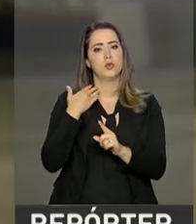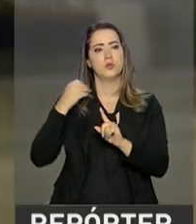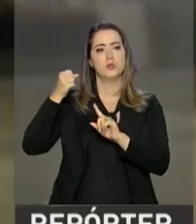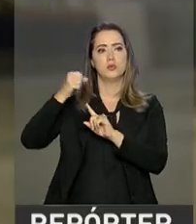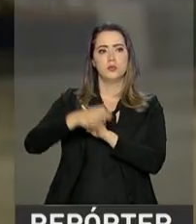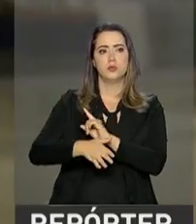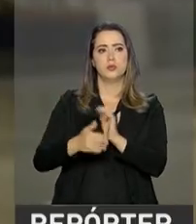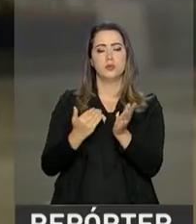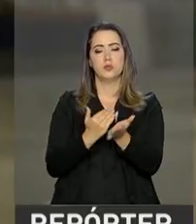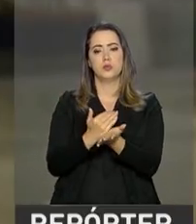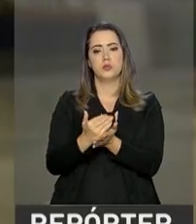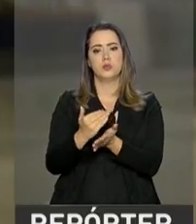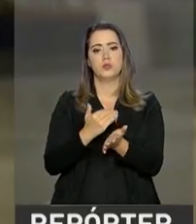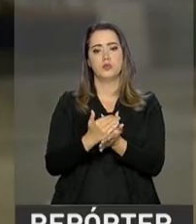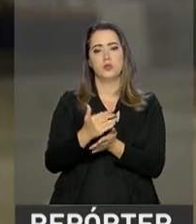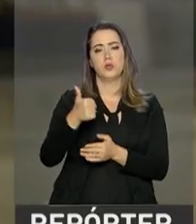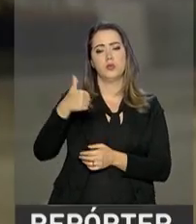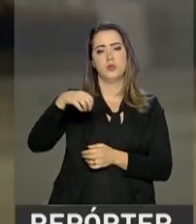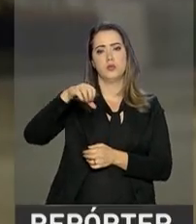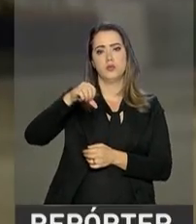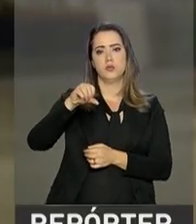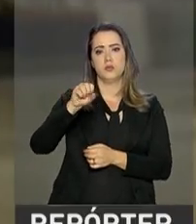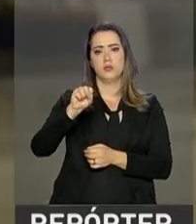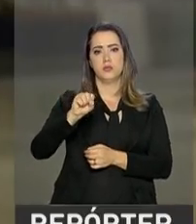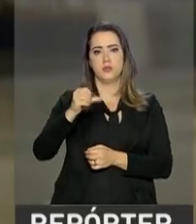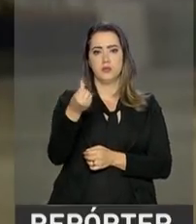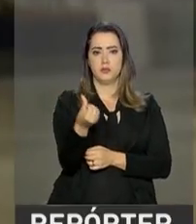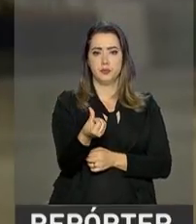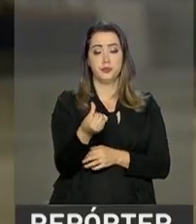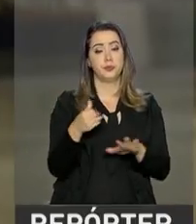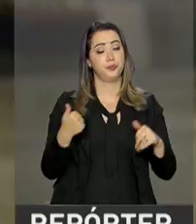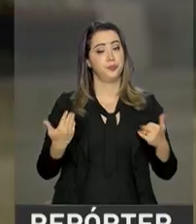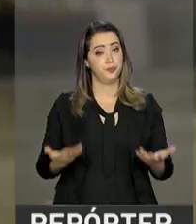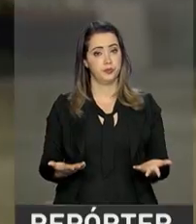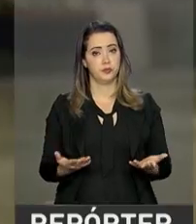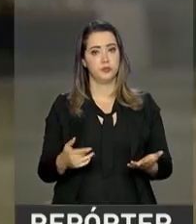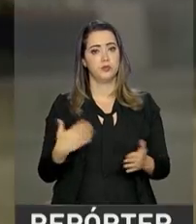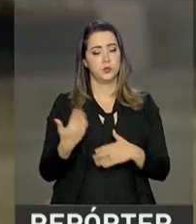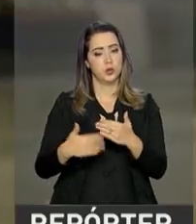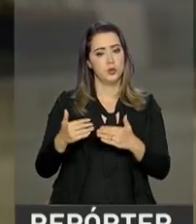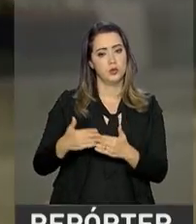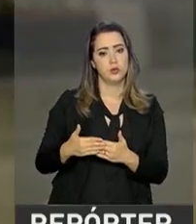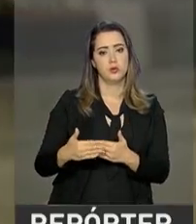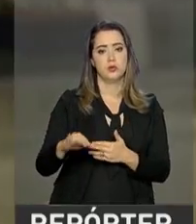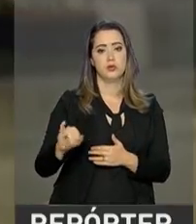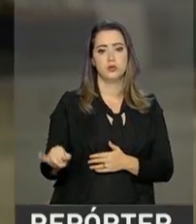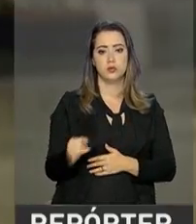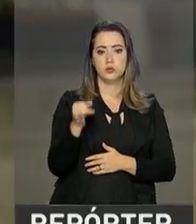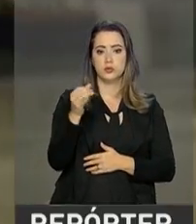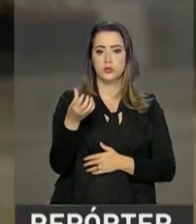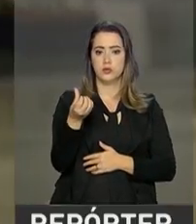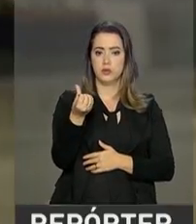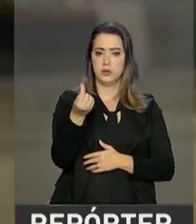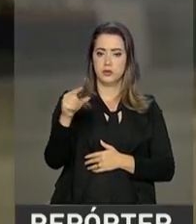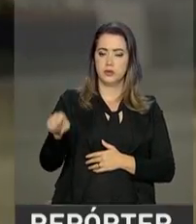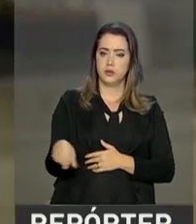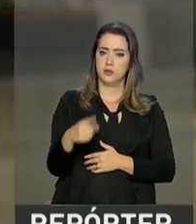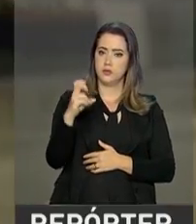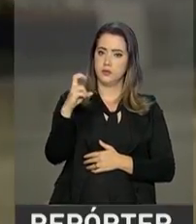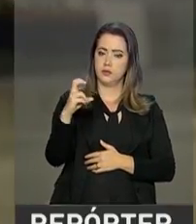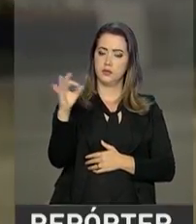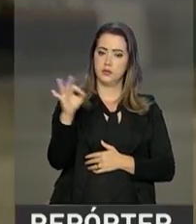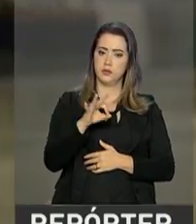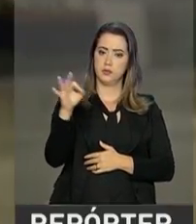iniciada em 1986 portanto mantém a taxa em 6,5 por cento